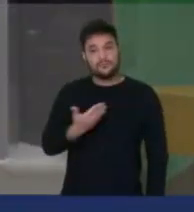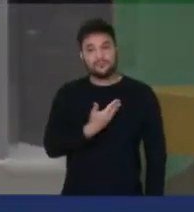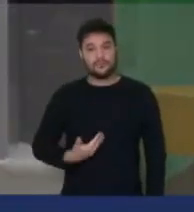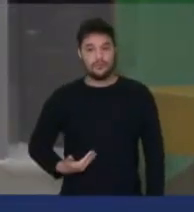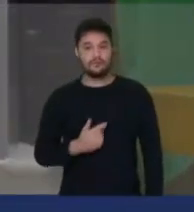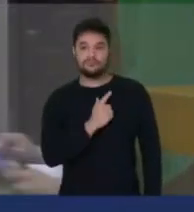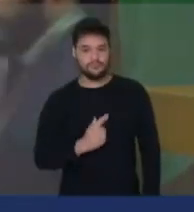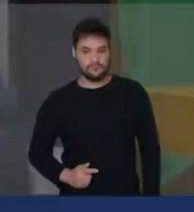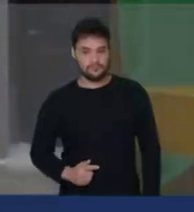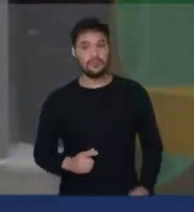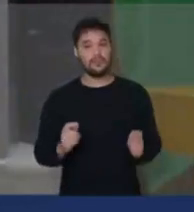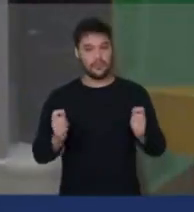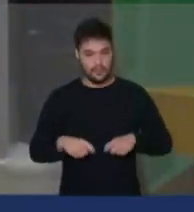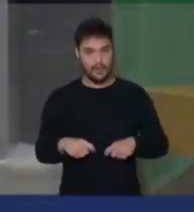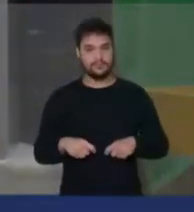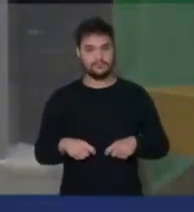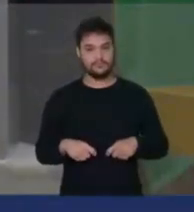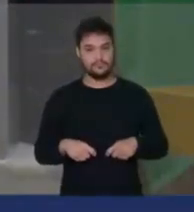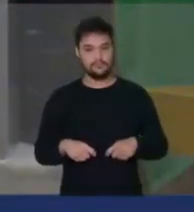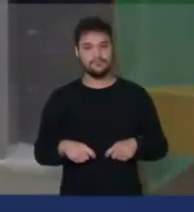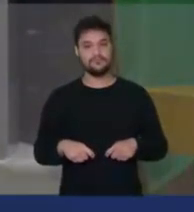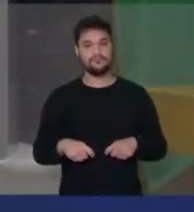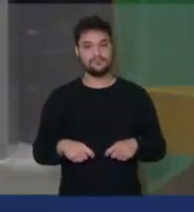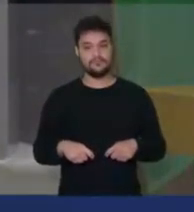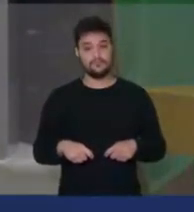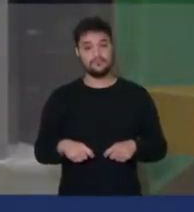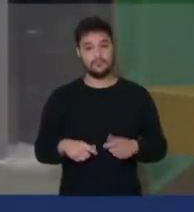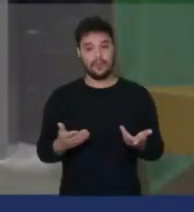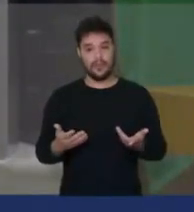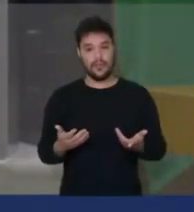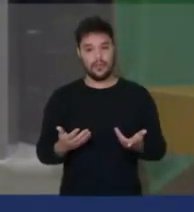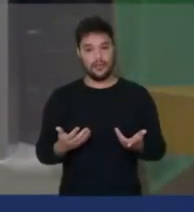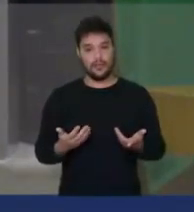seja lá onde for, poderá também, seja lá quem for o gestor, colocá-lo também para a saúde pública.